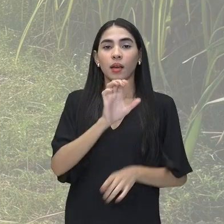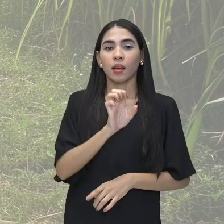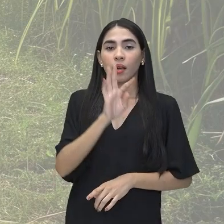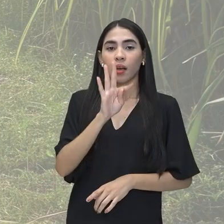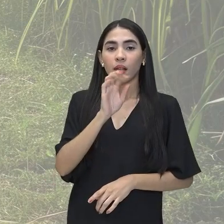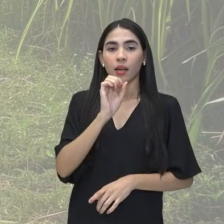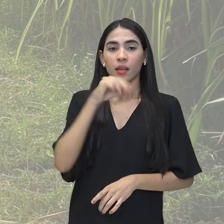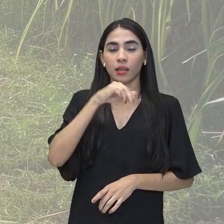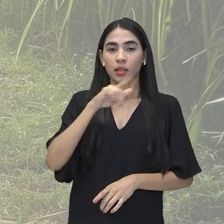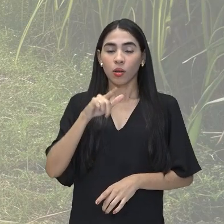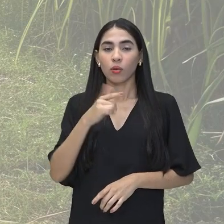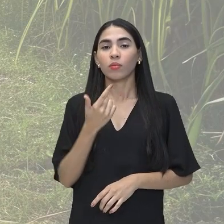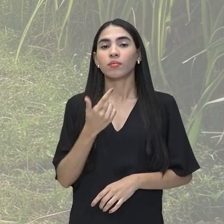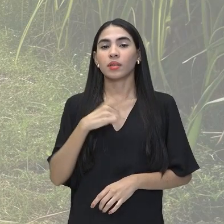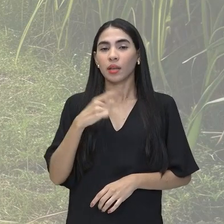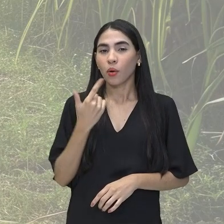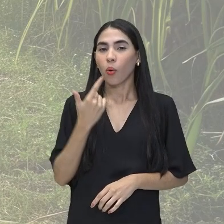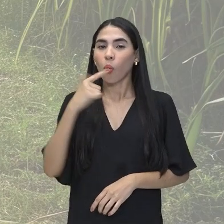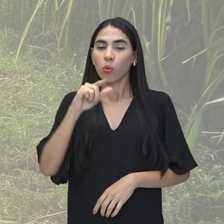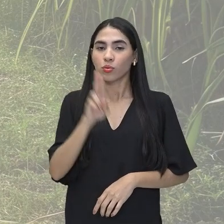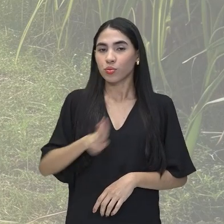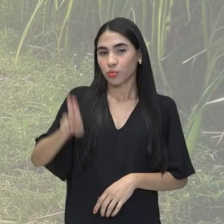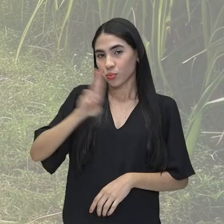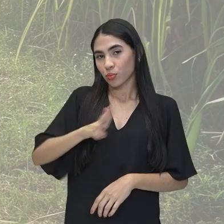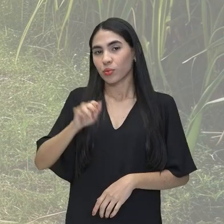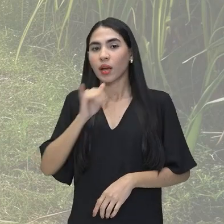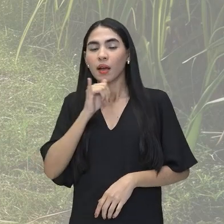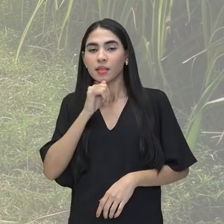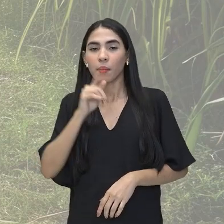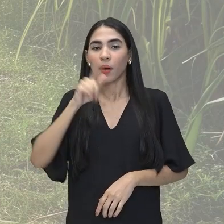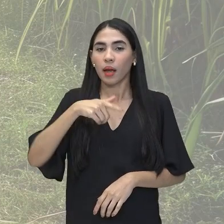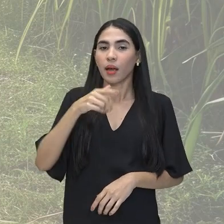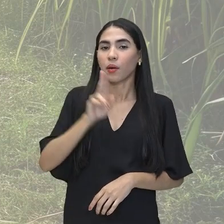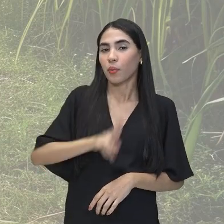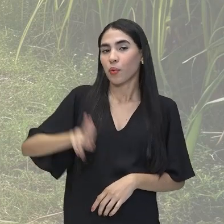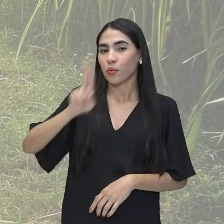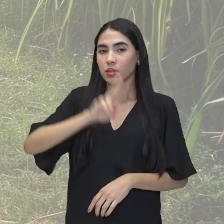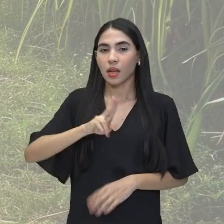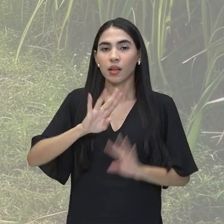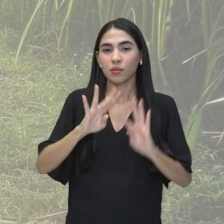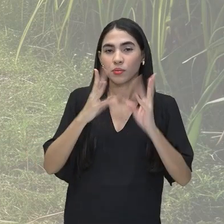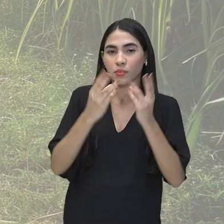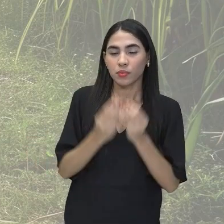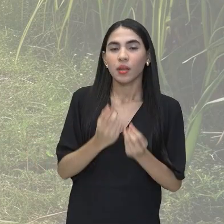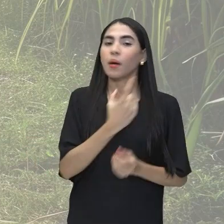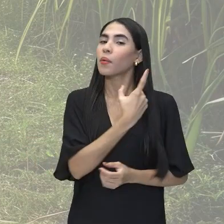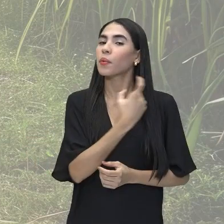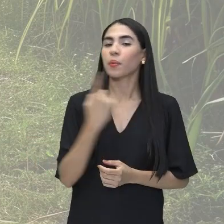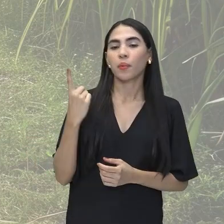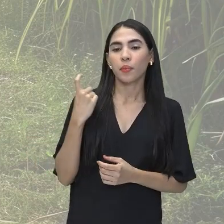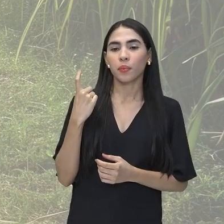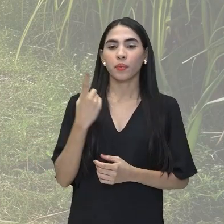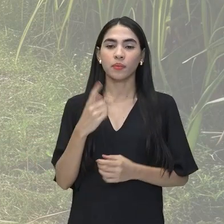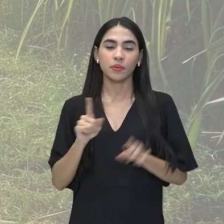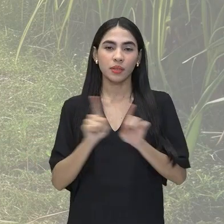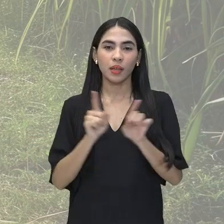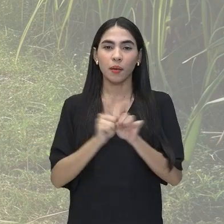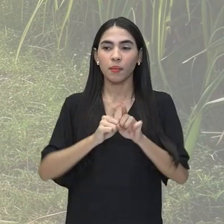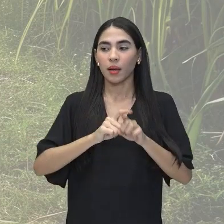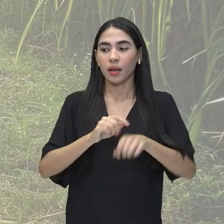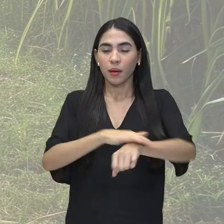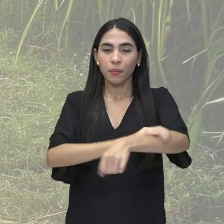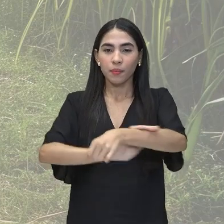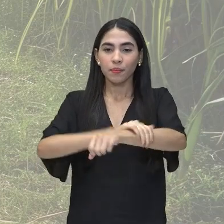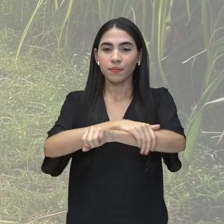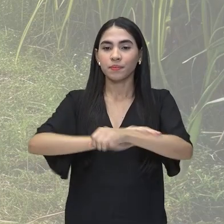outras aplicações na indústria, como por exemplo, ele é muito utilizado como solvente em perfumes, em loções,